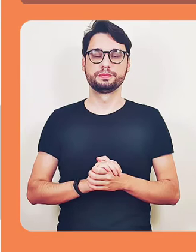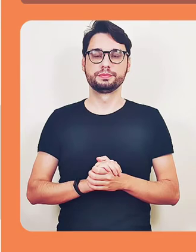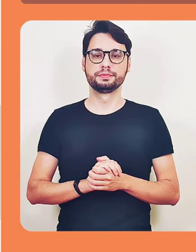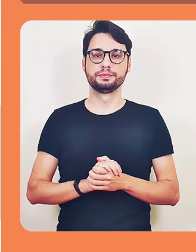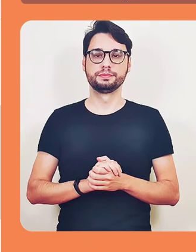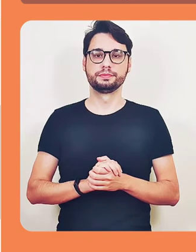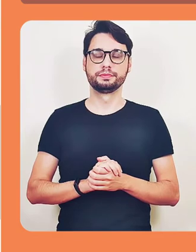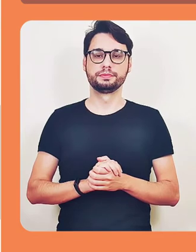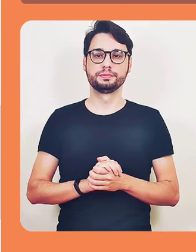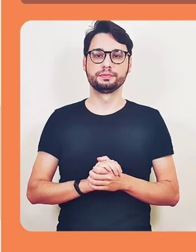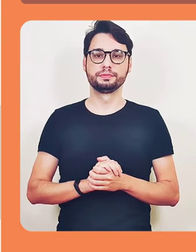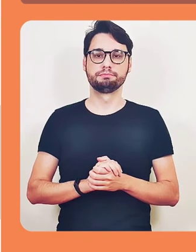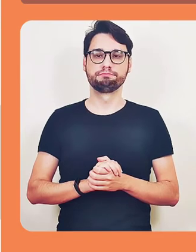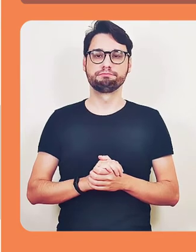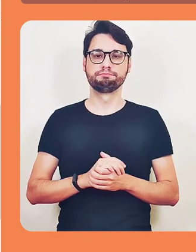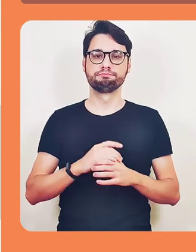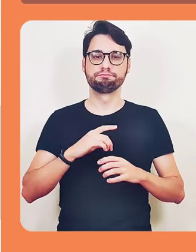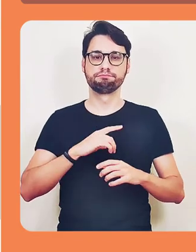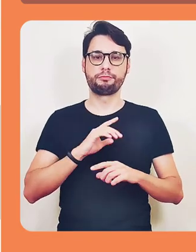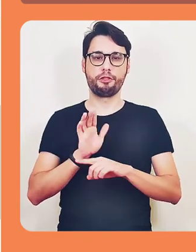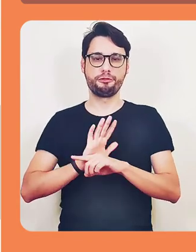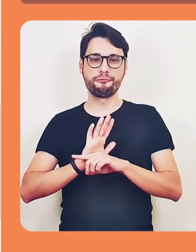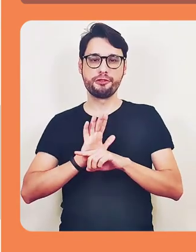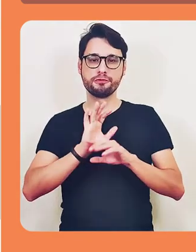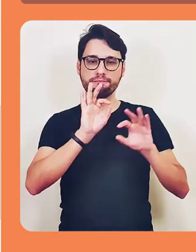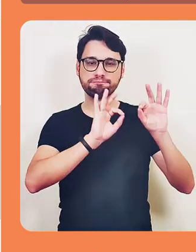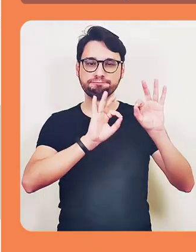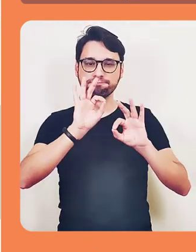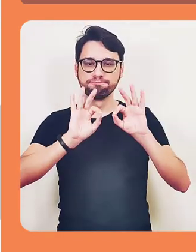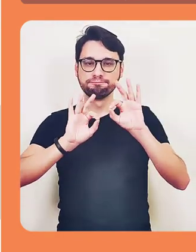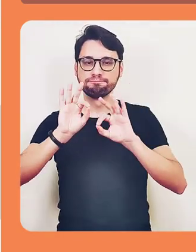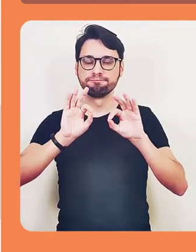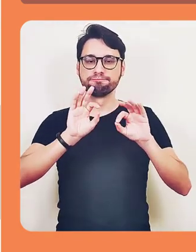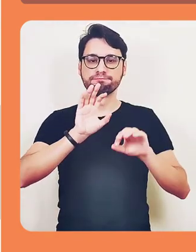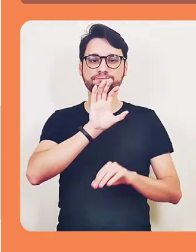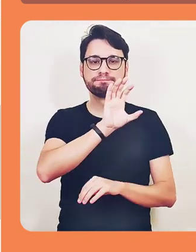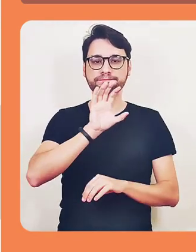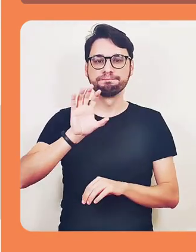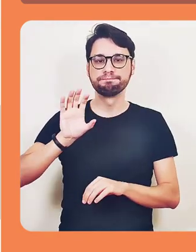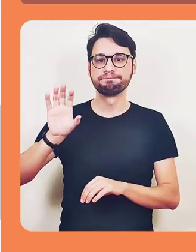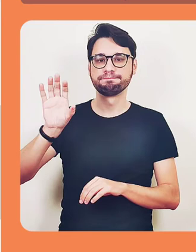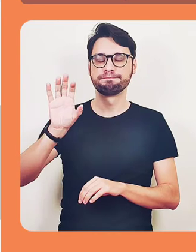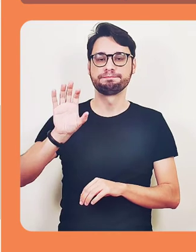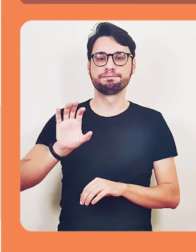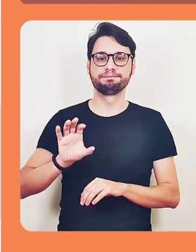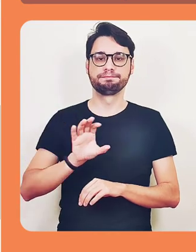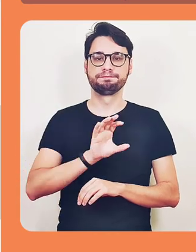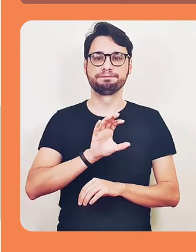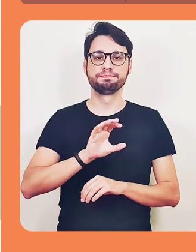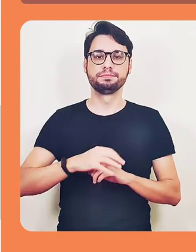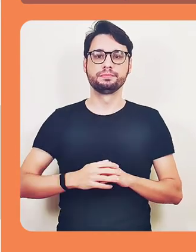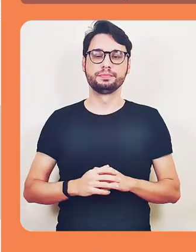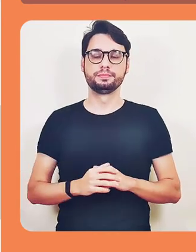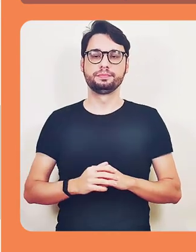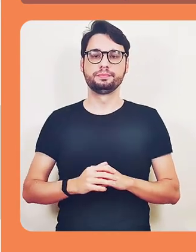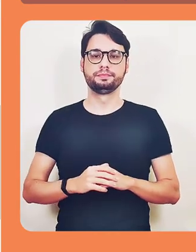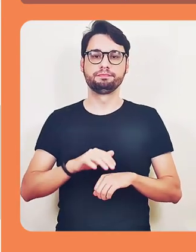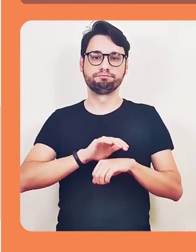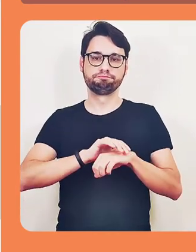Feito. Aqui vai ser a opção que você fez, a questão que você criou. Você